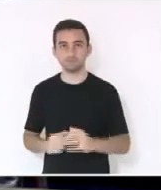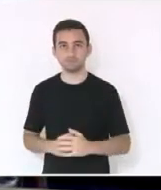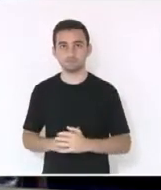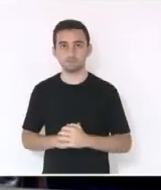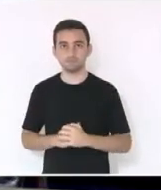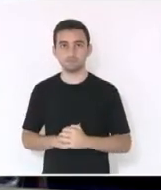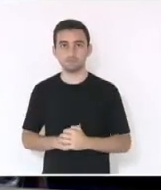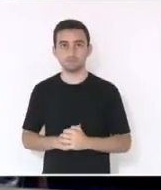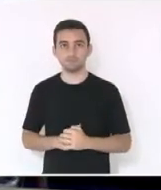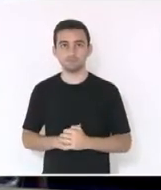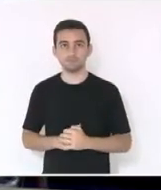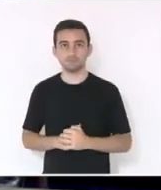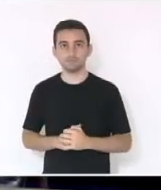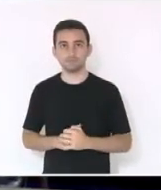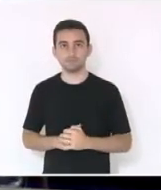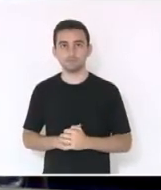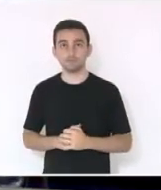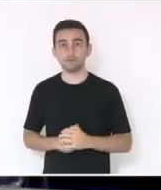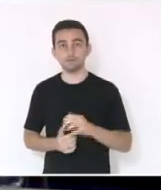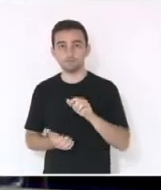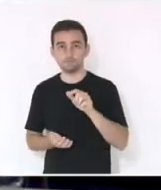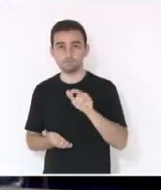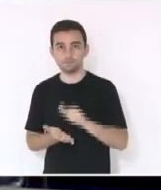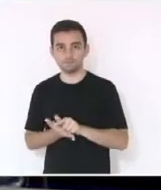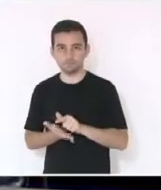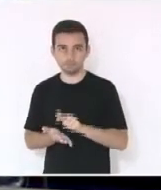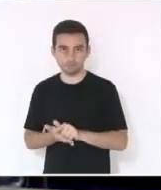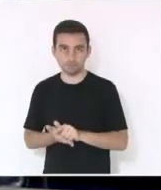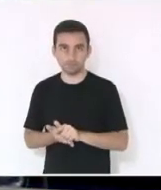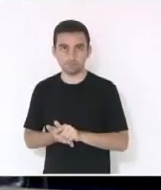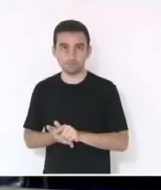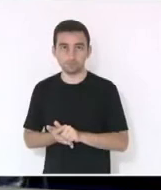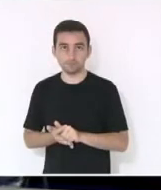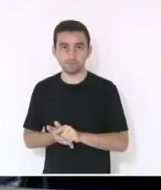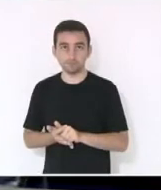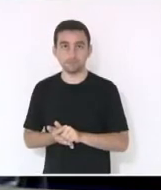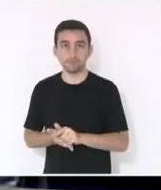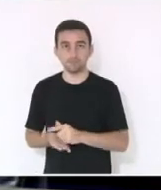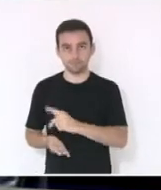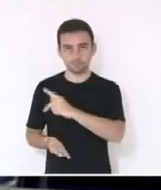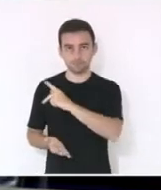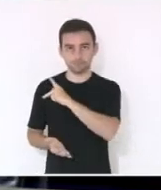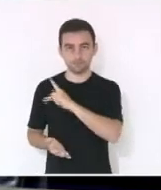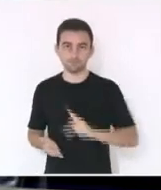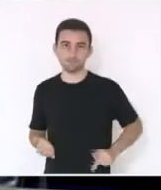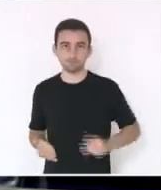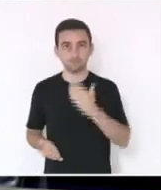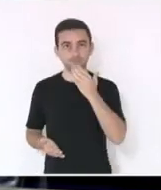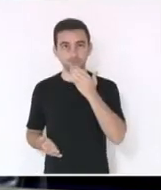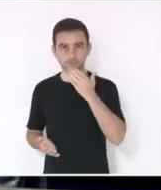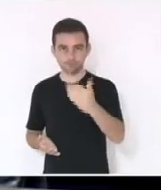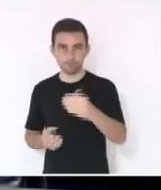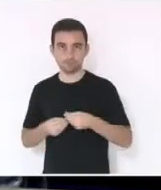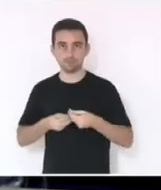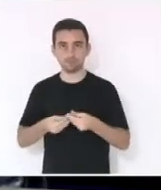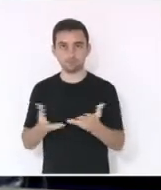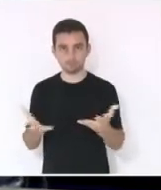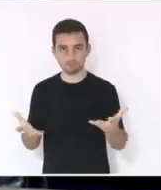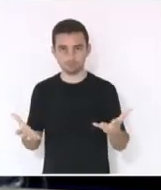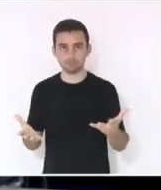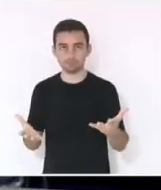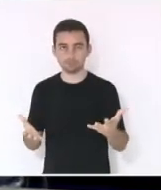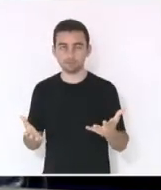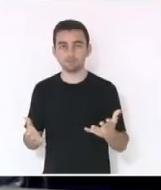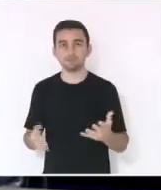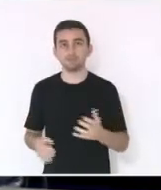restrições. Expediente. O senhor presidente solicitou que se procedesse à distribuição.